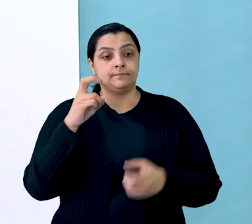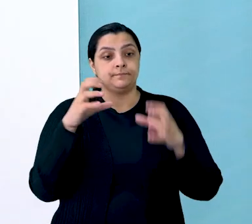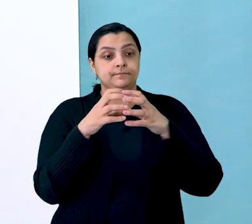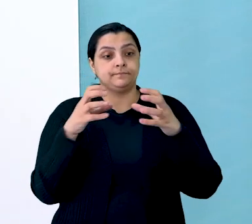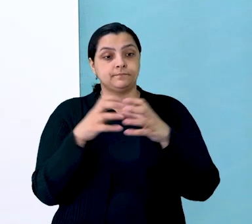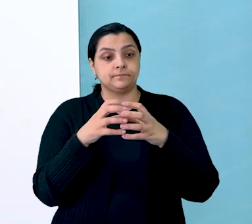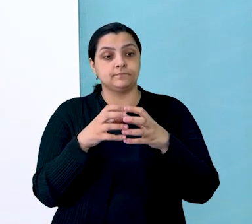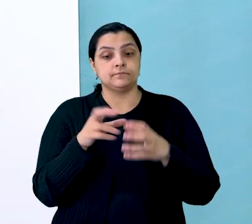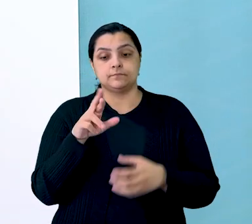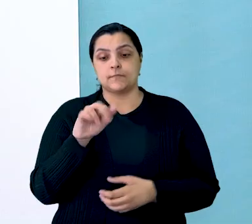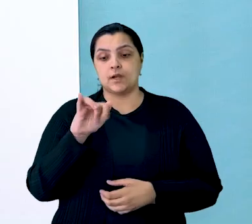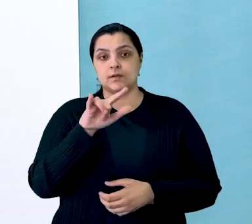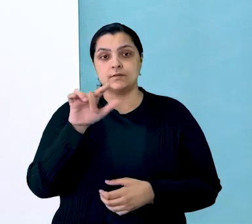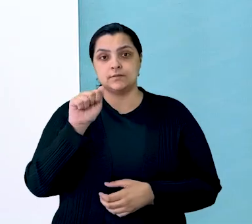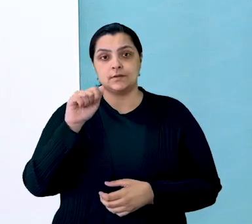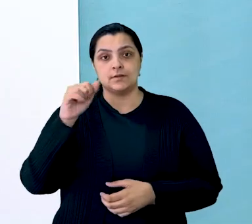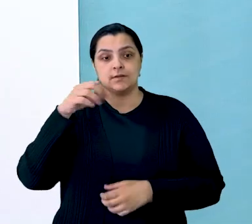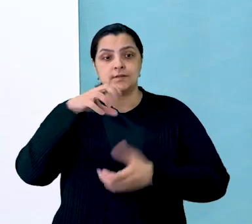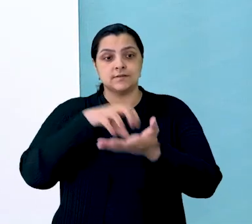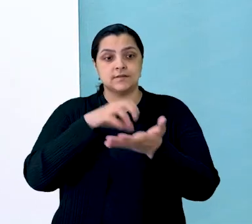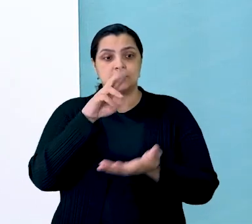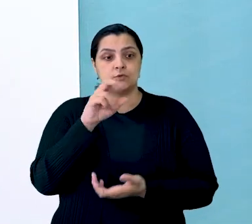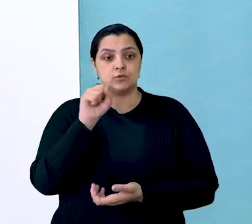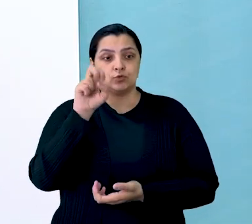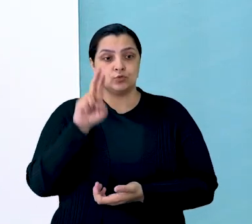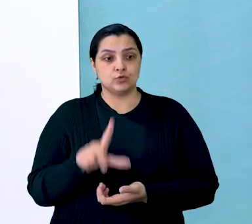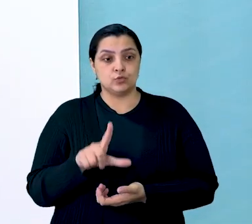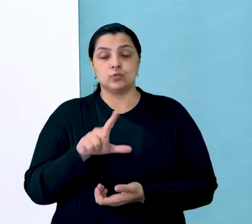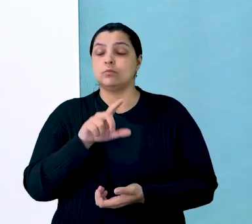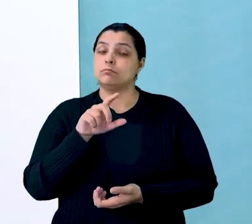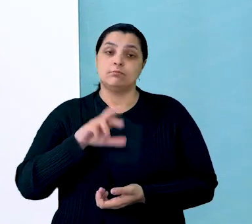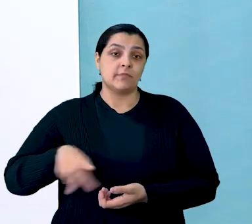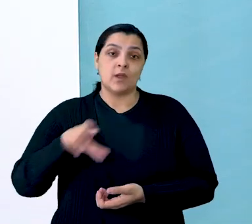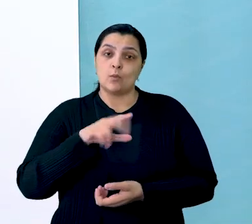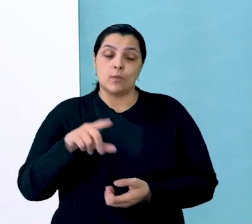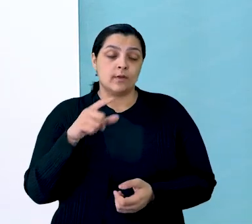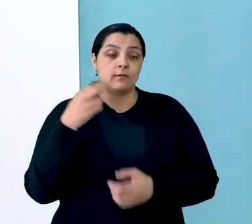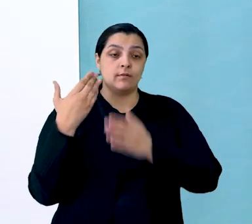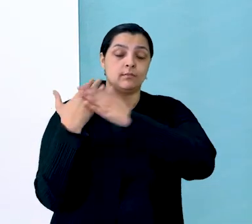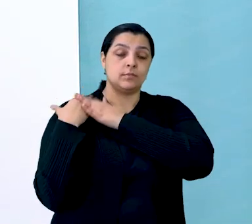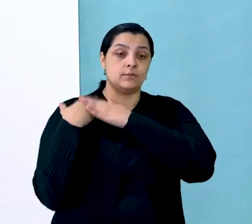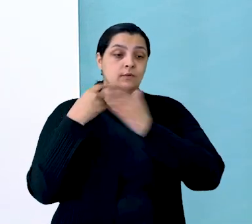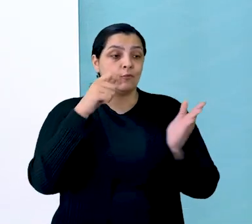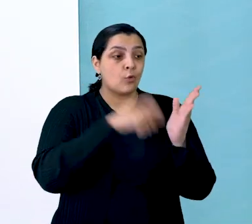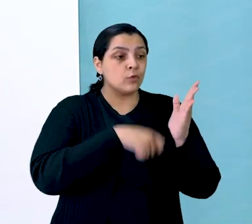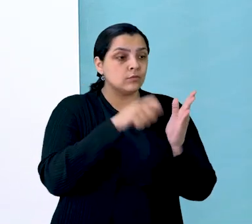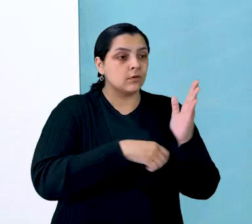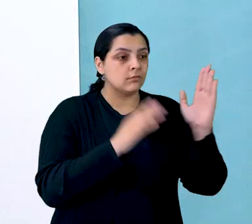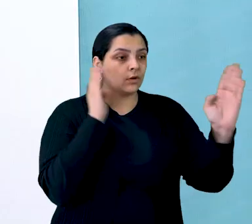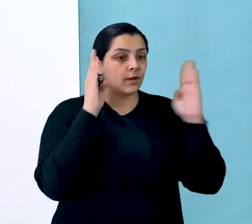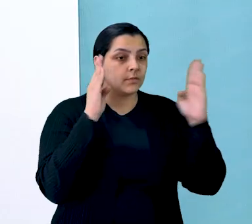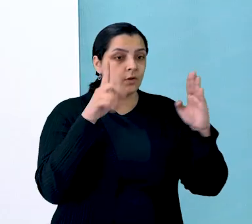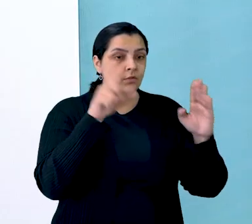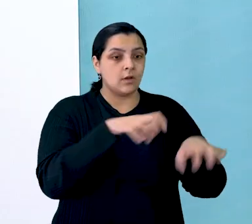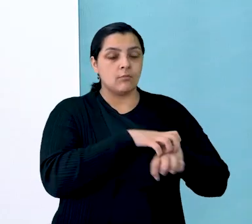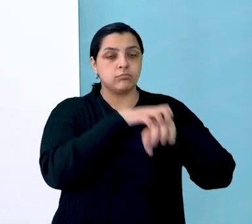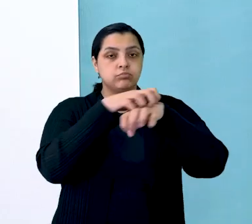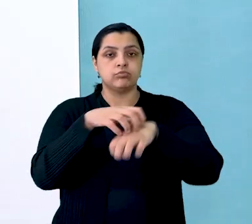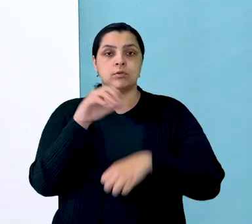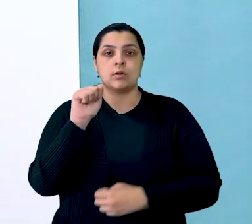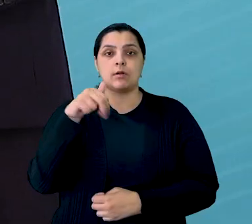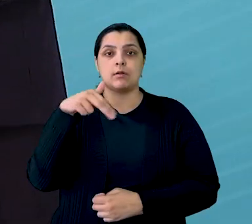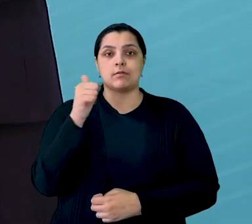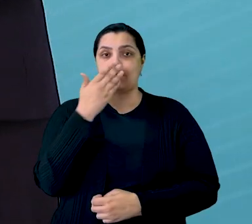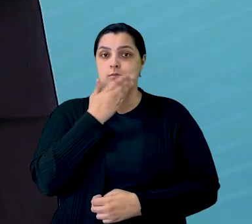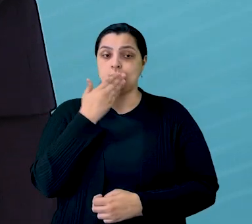5ª turma decidiu que a Raízen Centro-Sul Paulista não é responsável pela regularidade dos caminhões que contrata para o transporte de